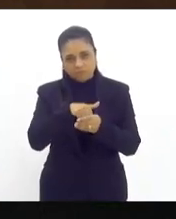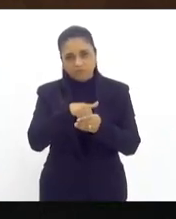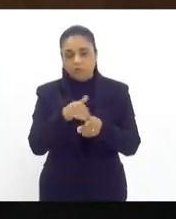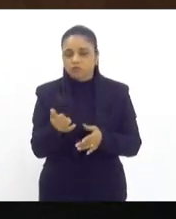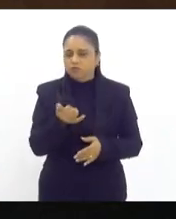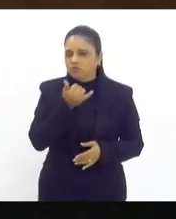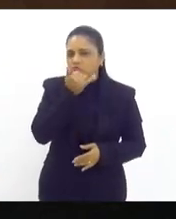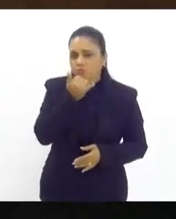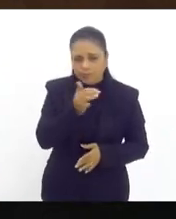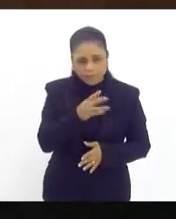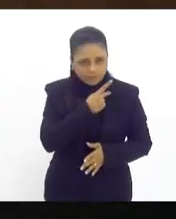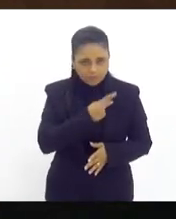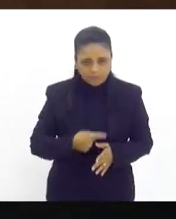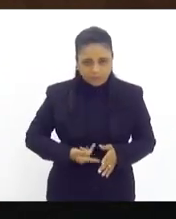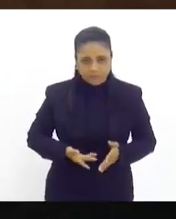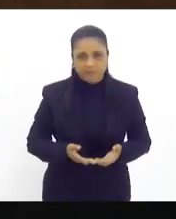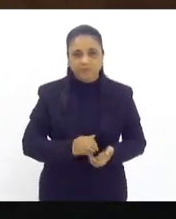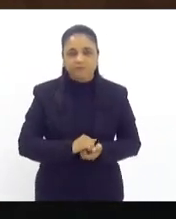presente